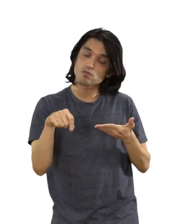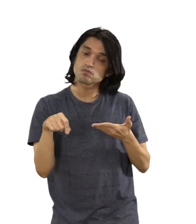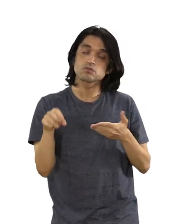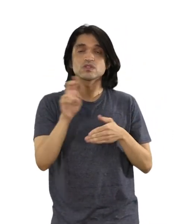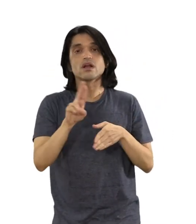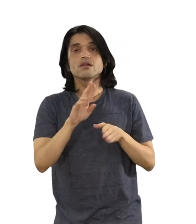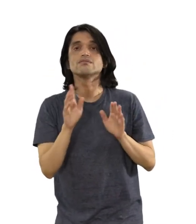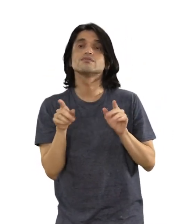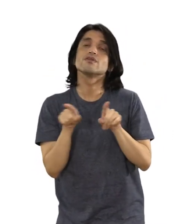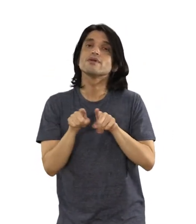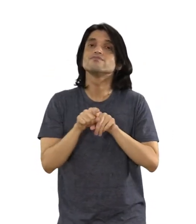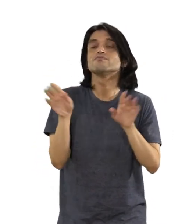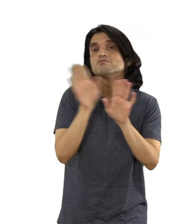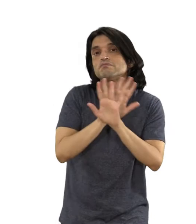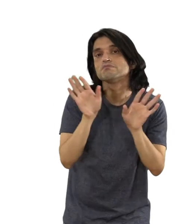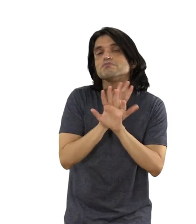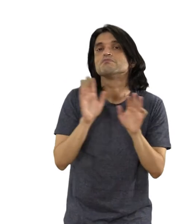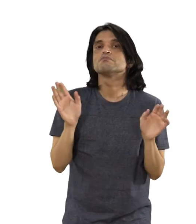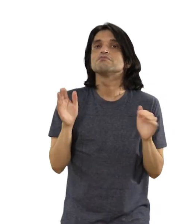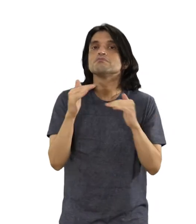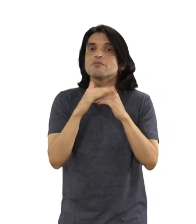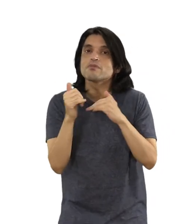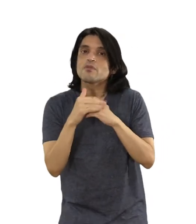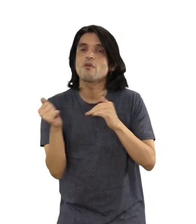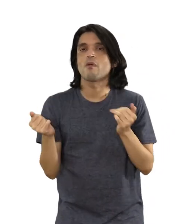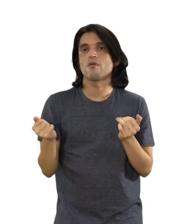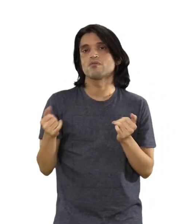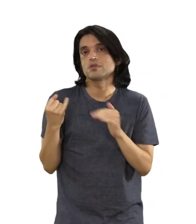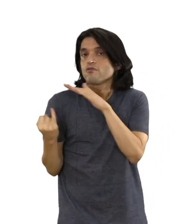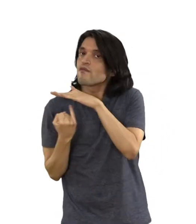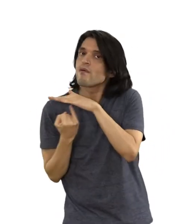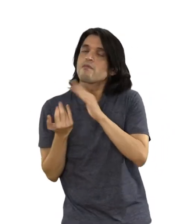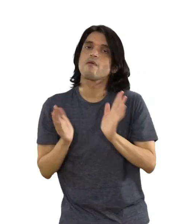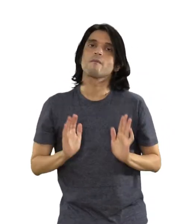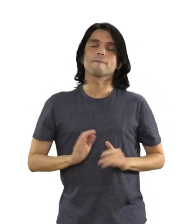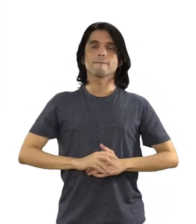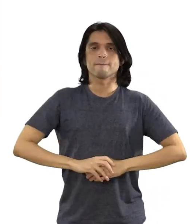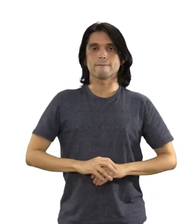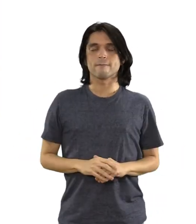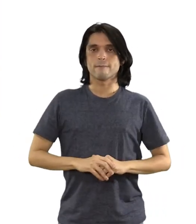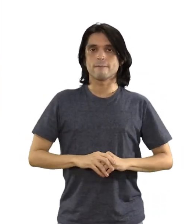sua despedida, que pode ser mais carinhosa e informal.